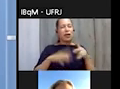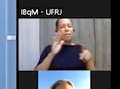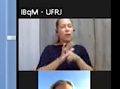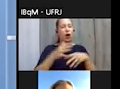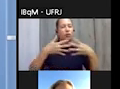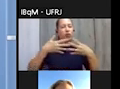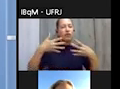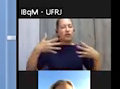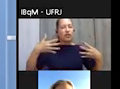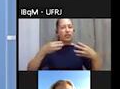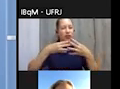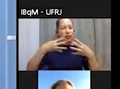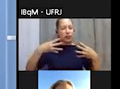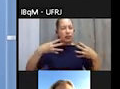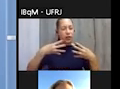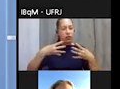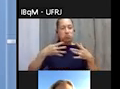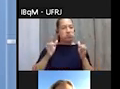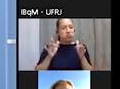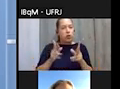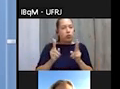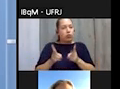peixes perfeitamente preservadas.